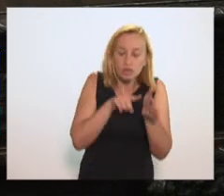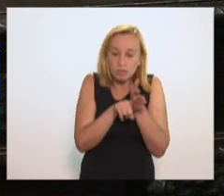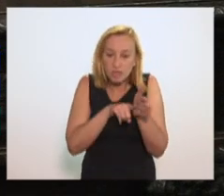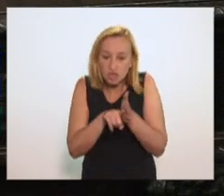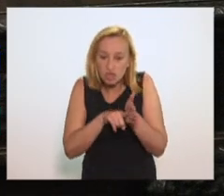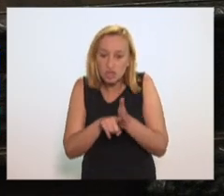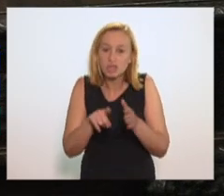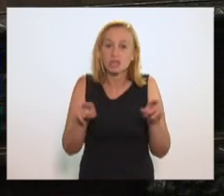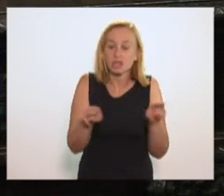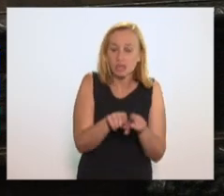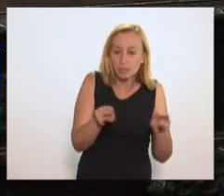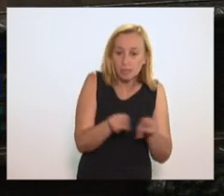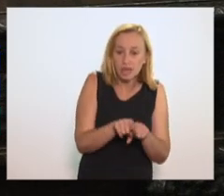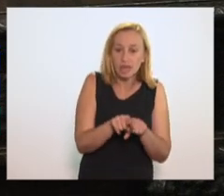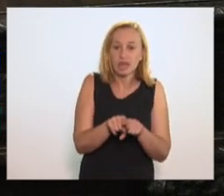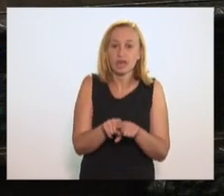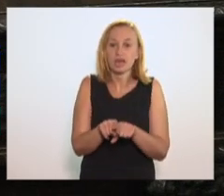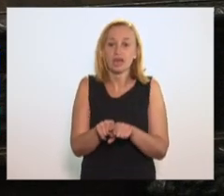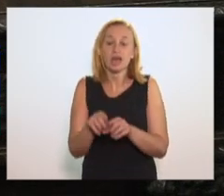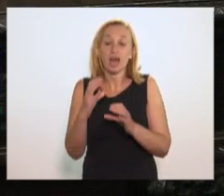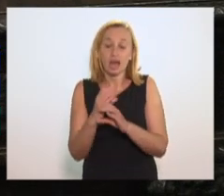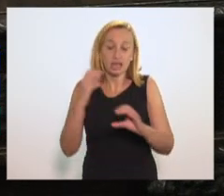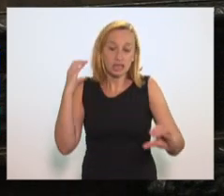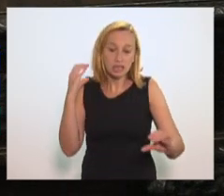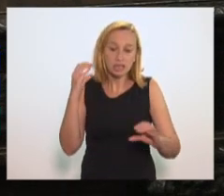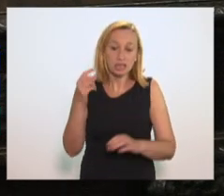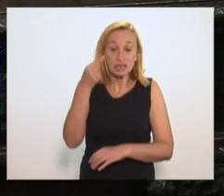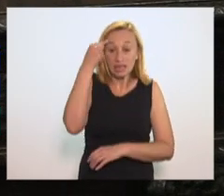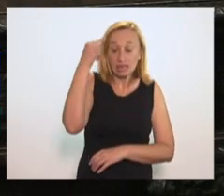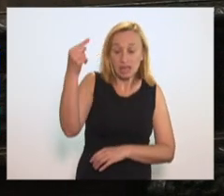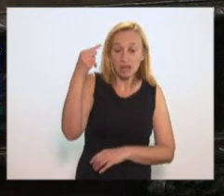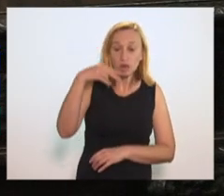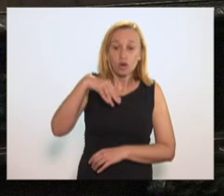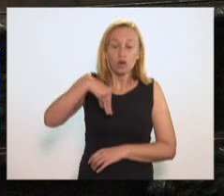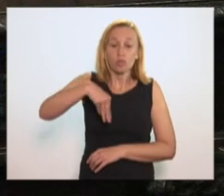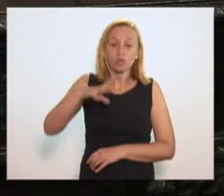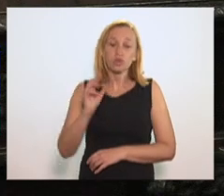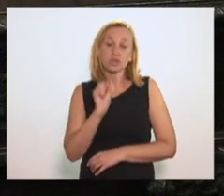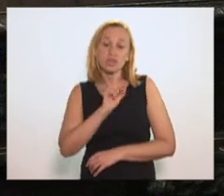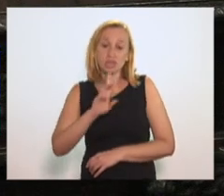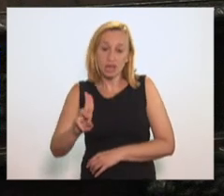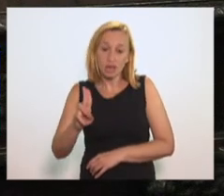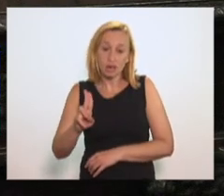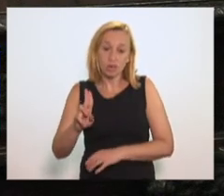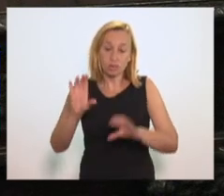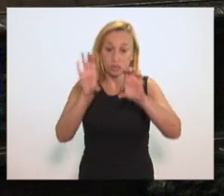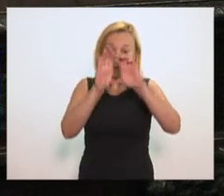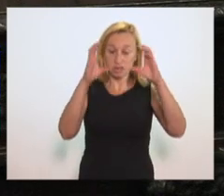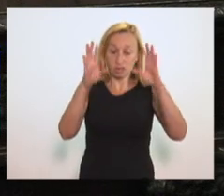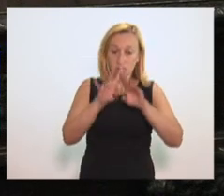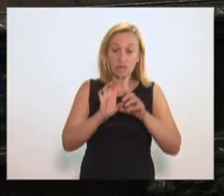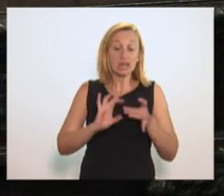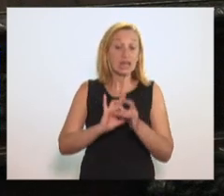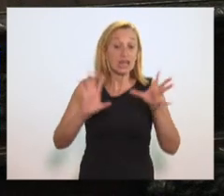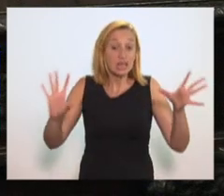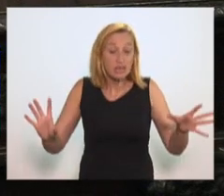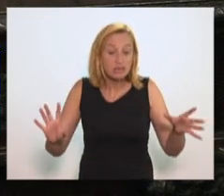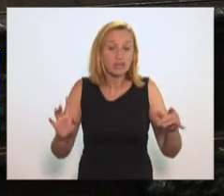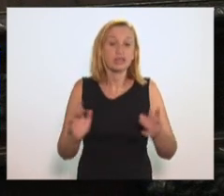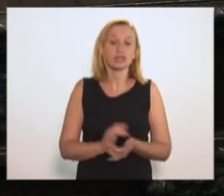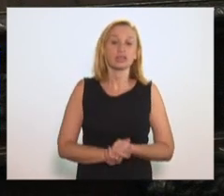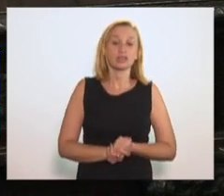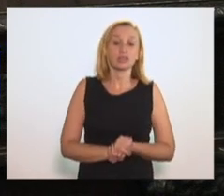arquitetos essa ideia da concepção de museus a céu aberto e a ideia de comunidade de paisagem ou seja